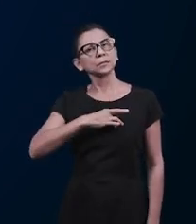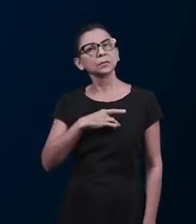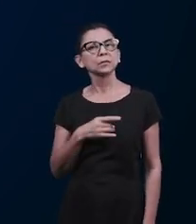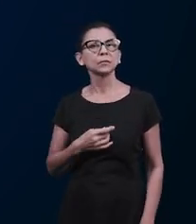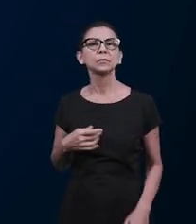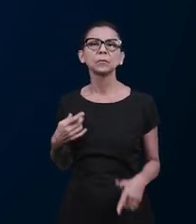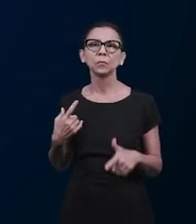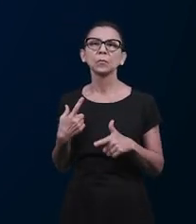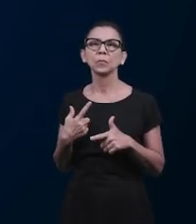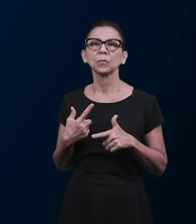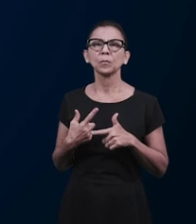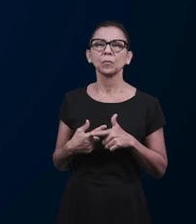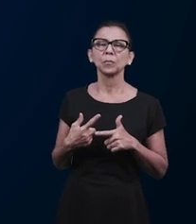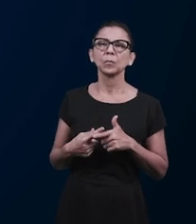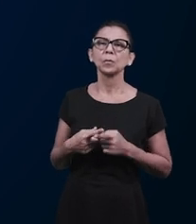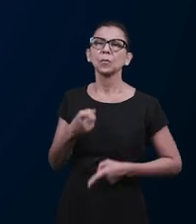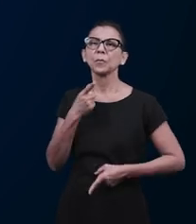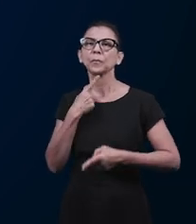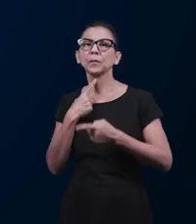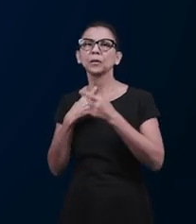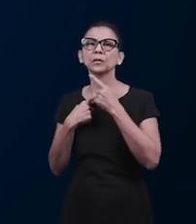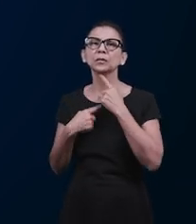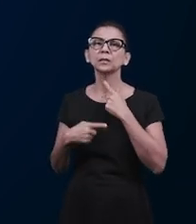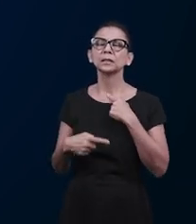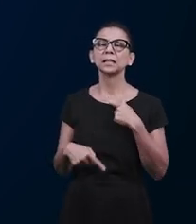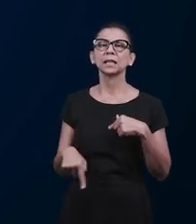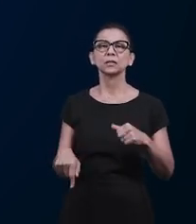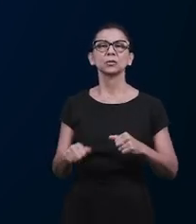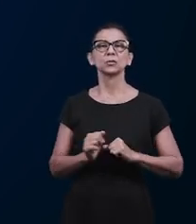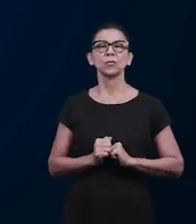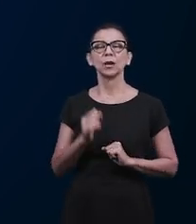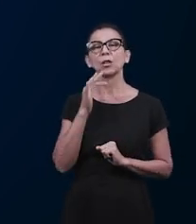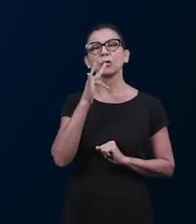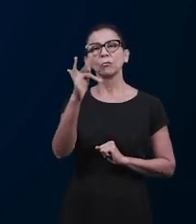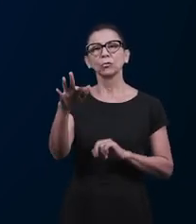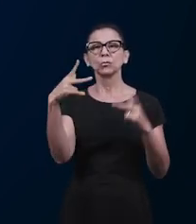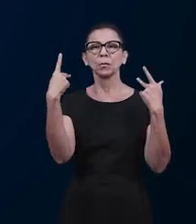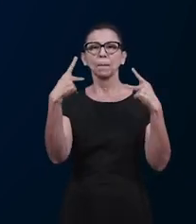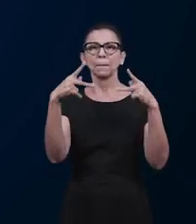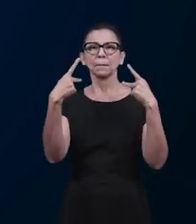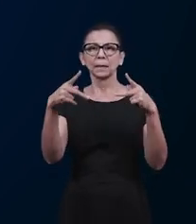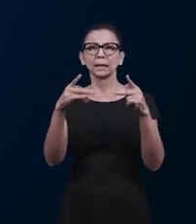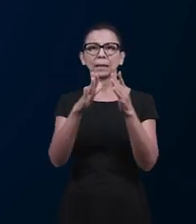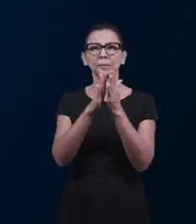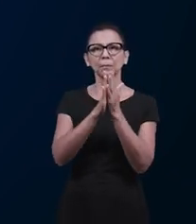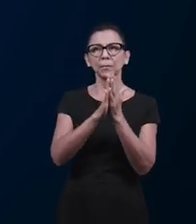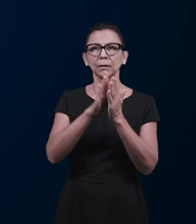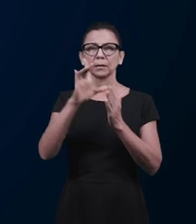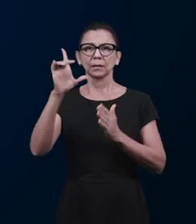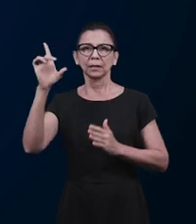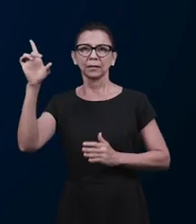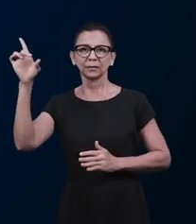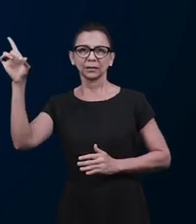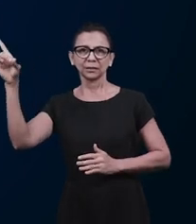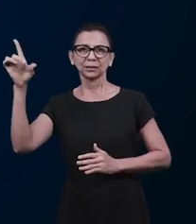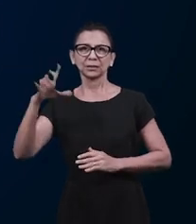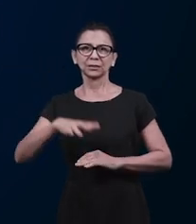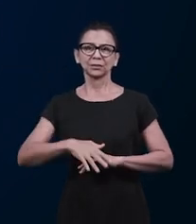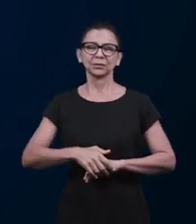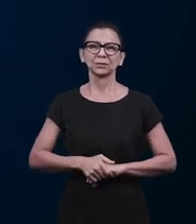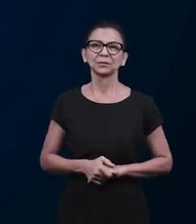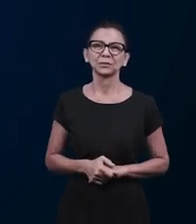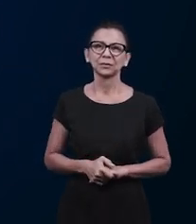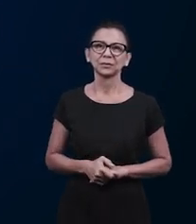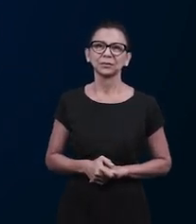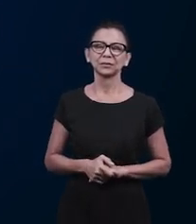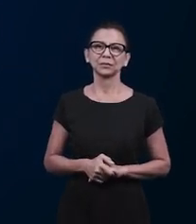Santo, pois o meu desejo é poder pregar a palavra de Deus, cheio do